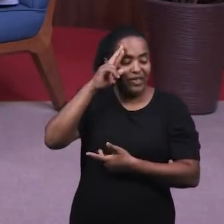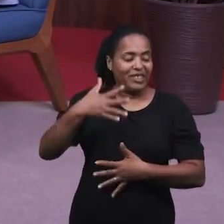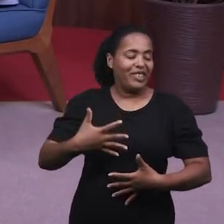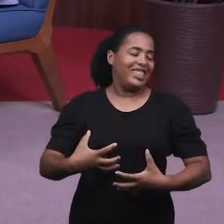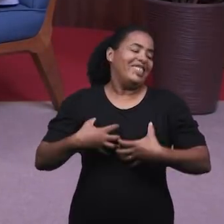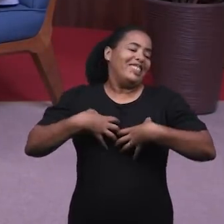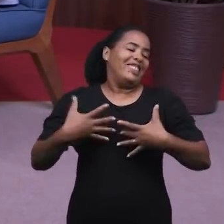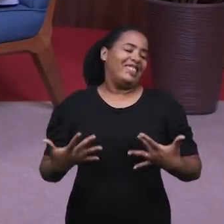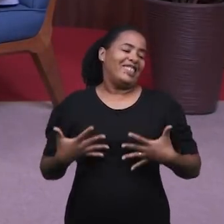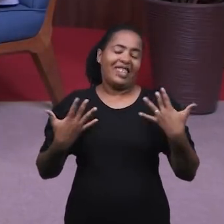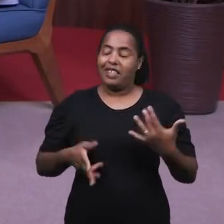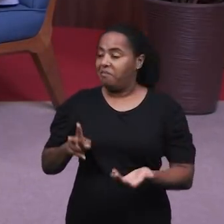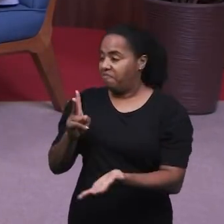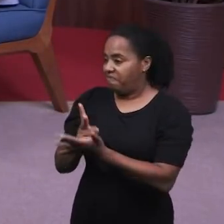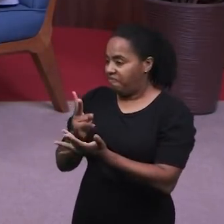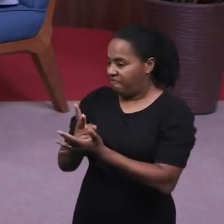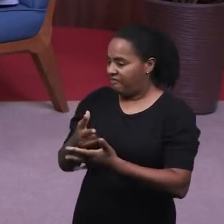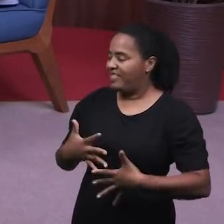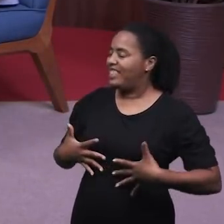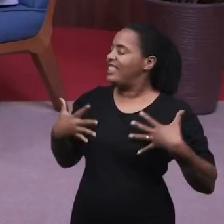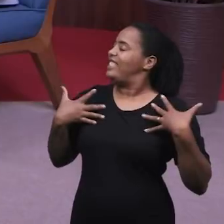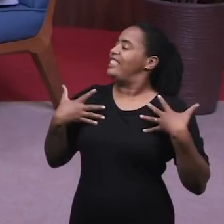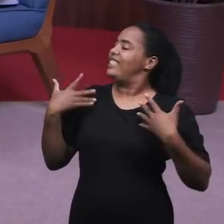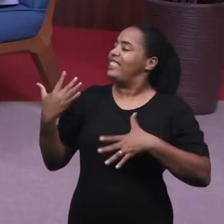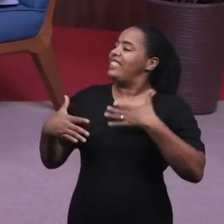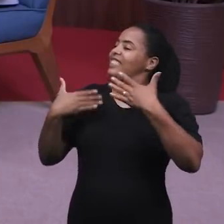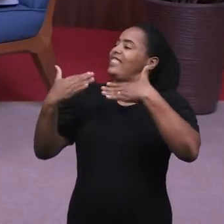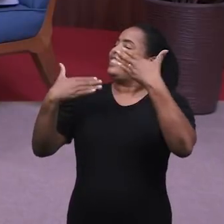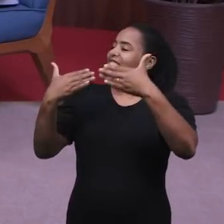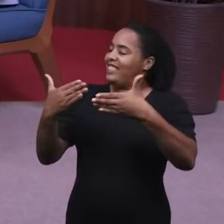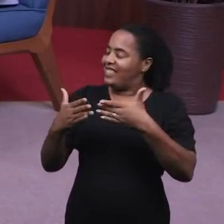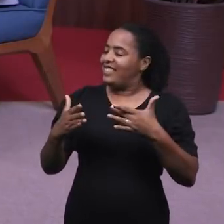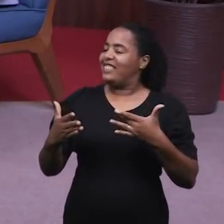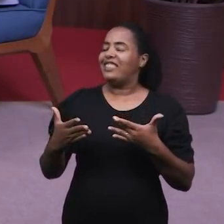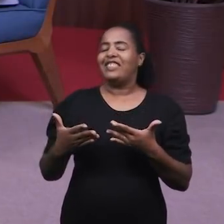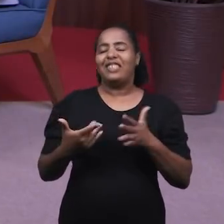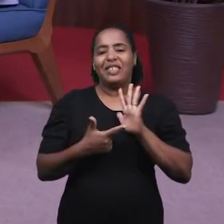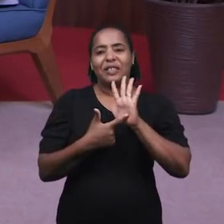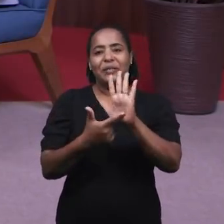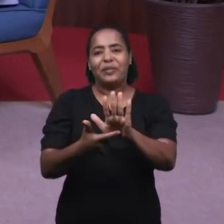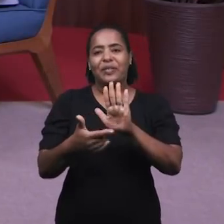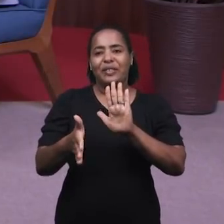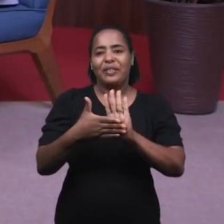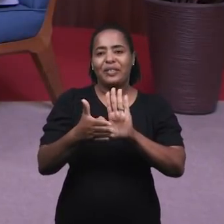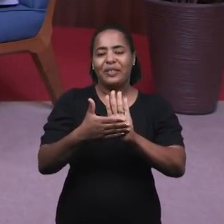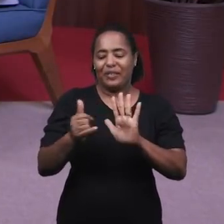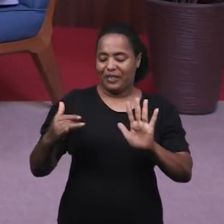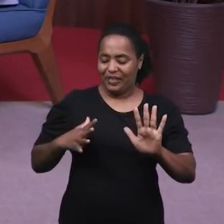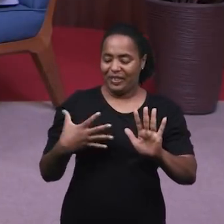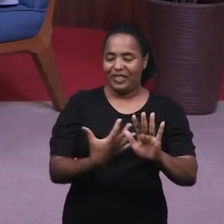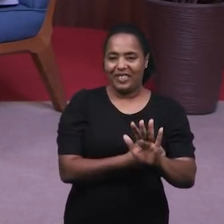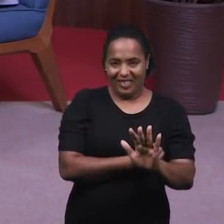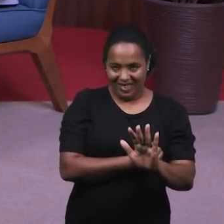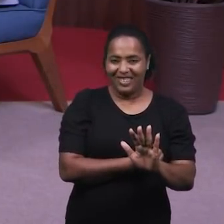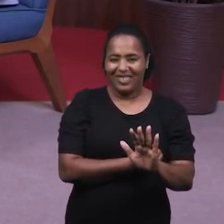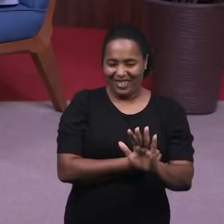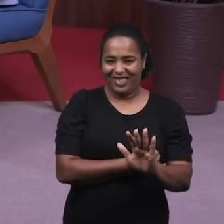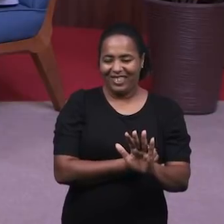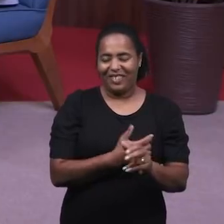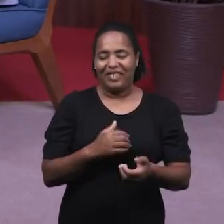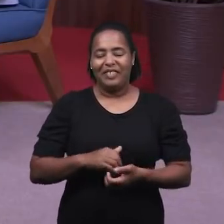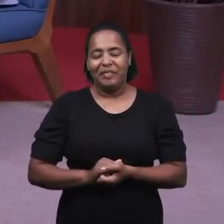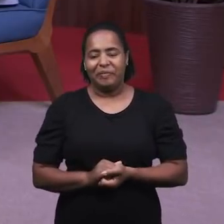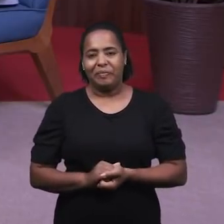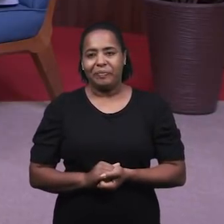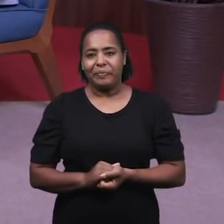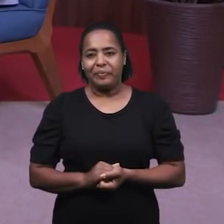É sempre prazeroso, né? Sempre nos edifica falarmos desse grande projeto da salvação. Glória a Jesus. Né?